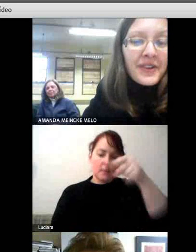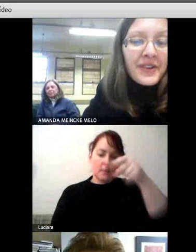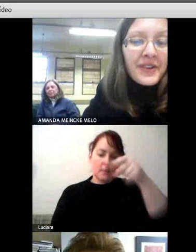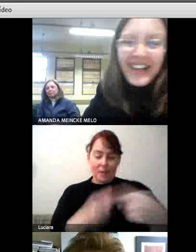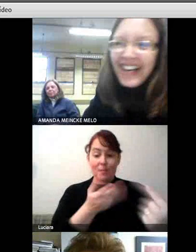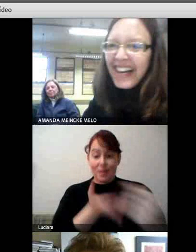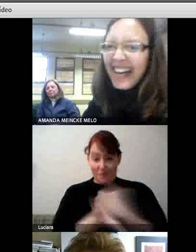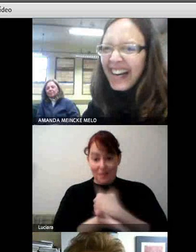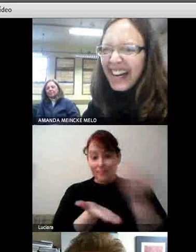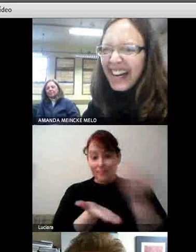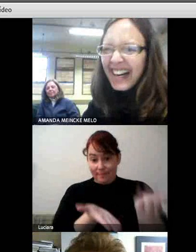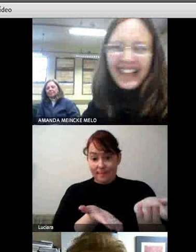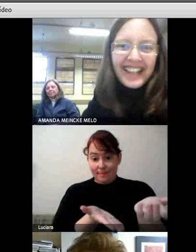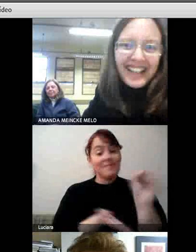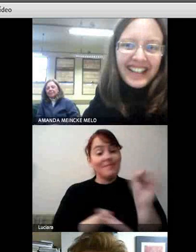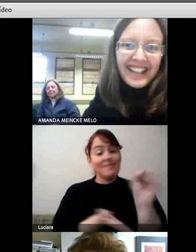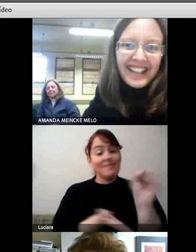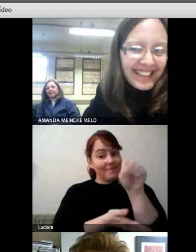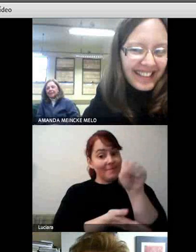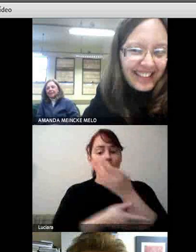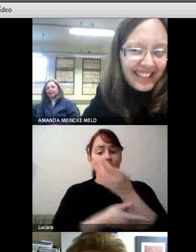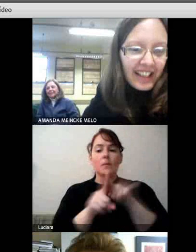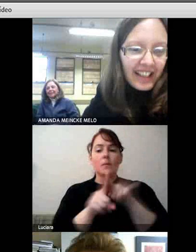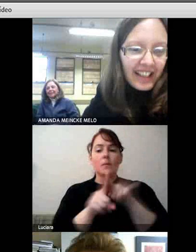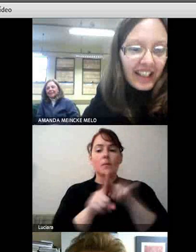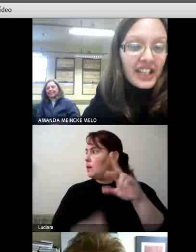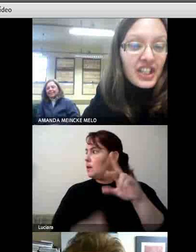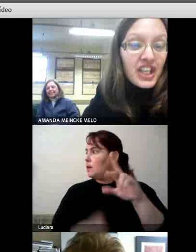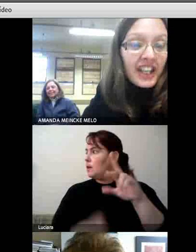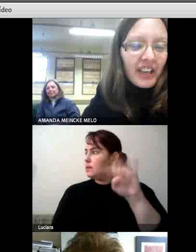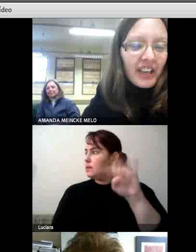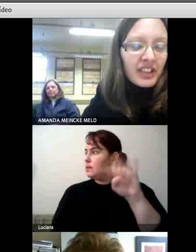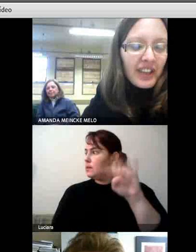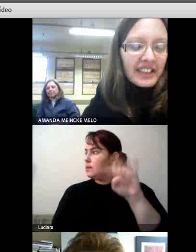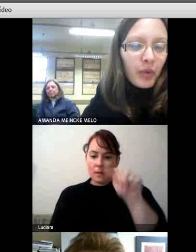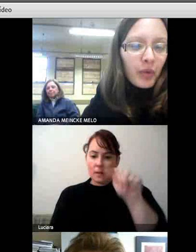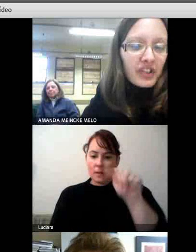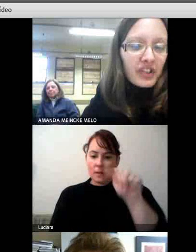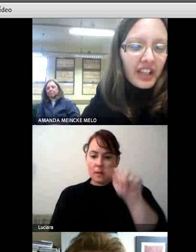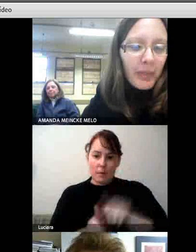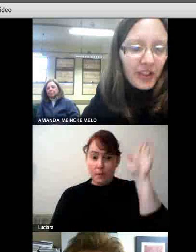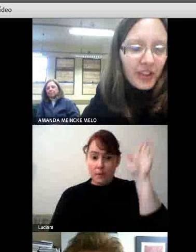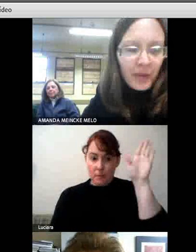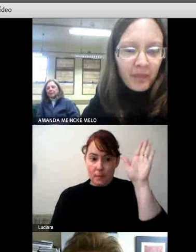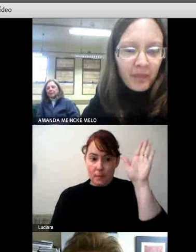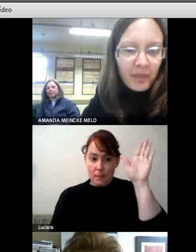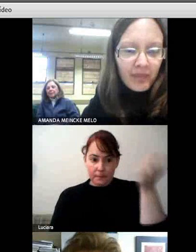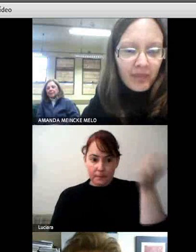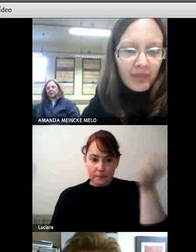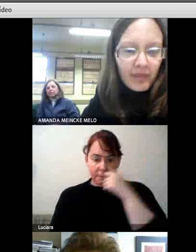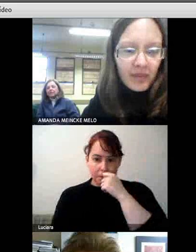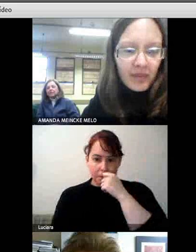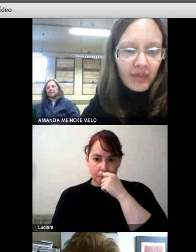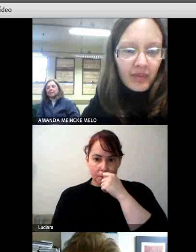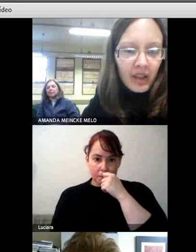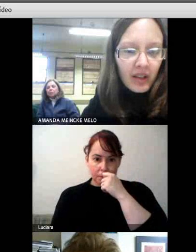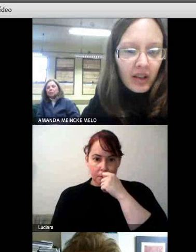mão. Ela está contribuindo não só para a própria Cristina, empresa, queres fazer algum questionamento? Para a sociedade em